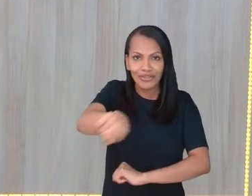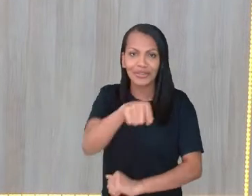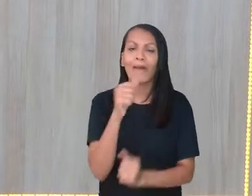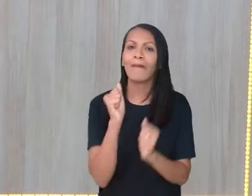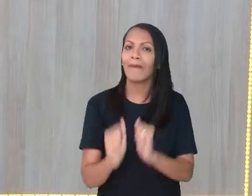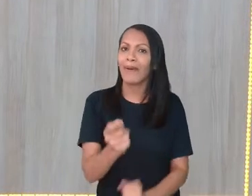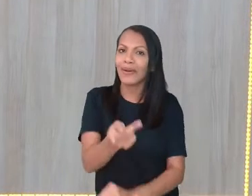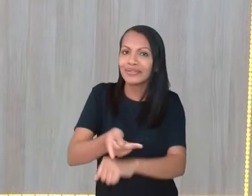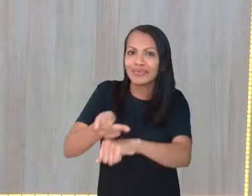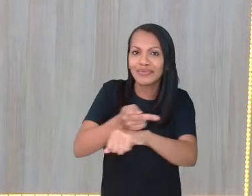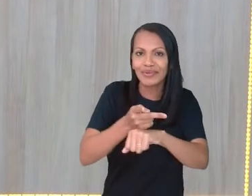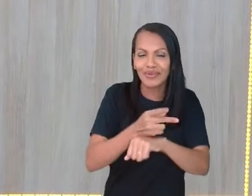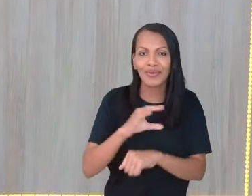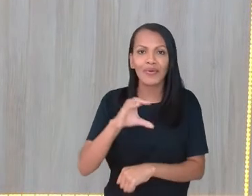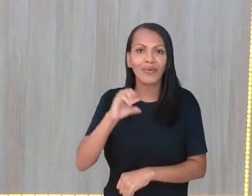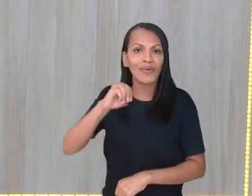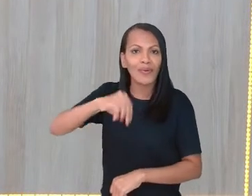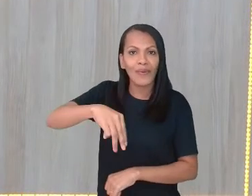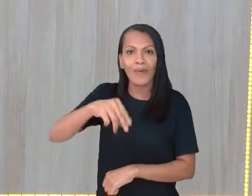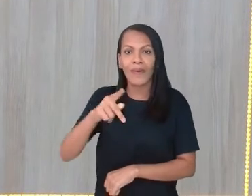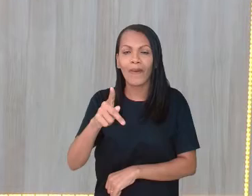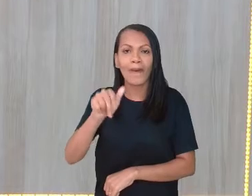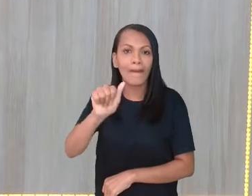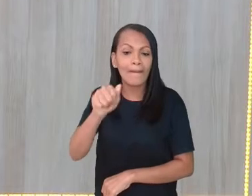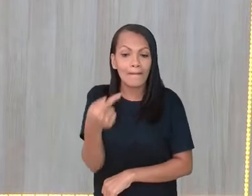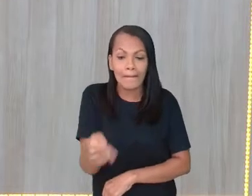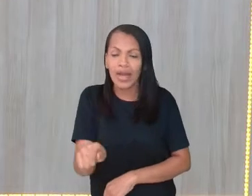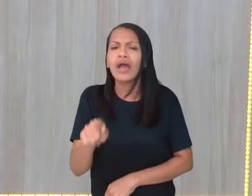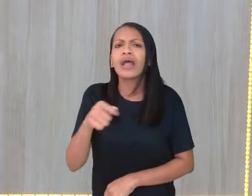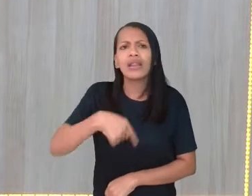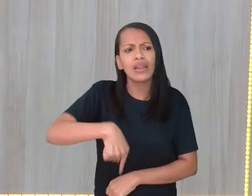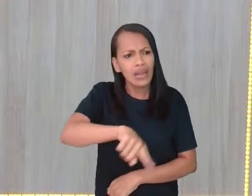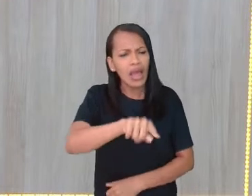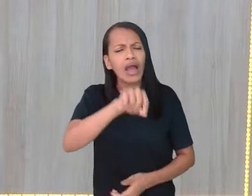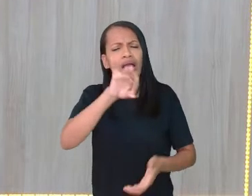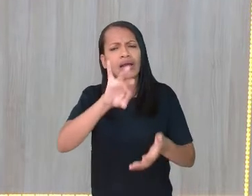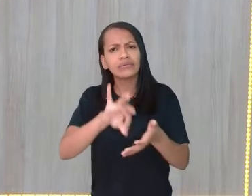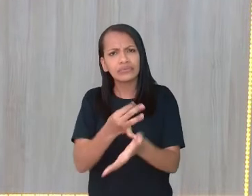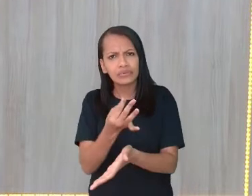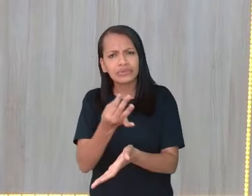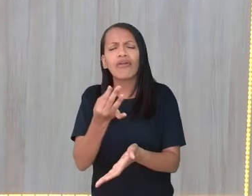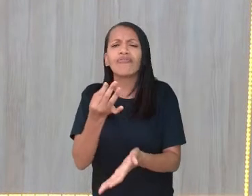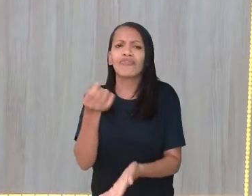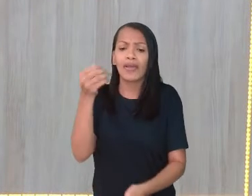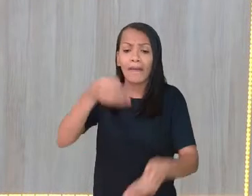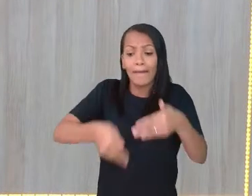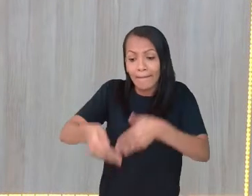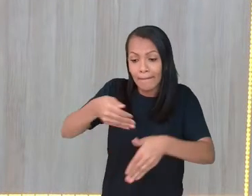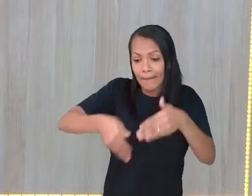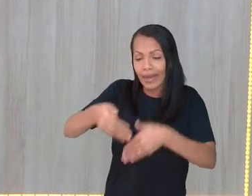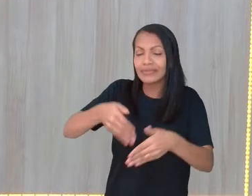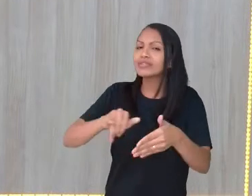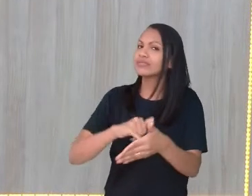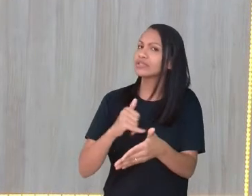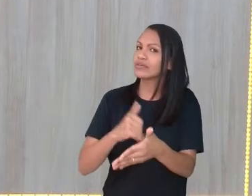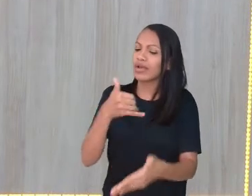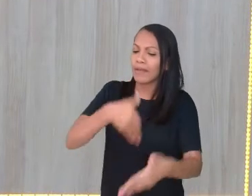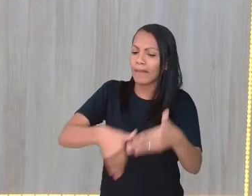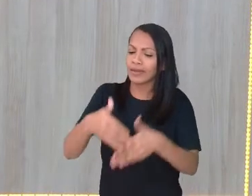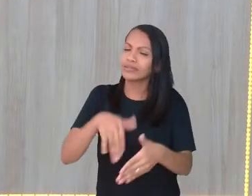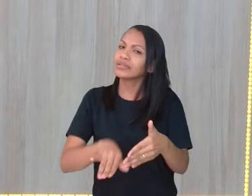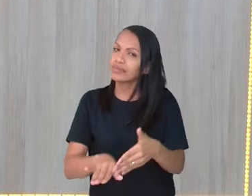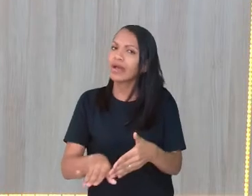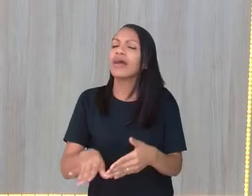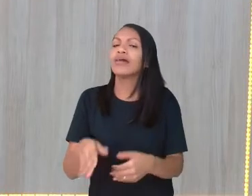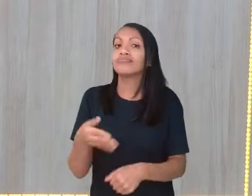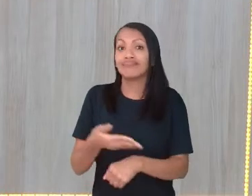Compás mais perto de você e ir lá se inscrever e participar de alguma das modalidades que eles oferecem, tá bom?